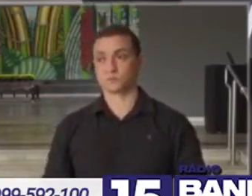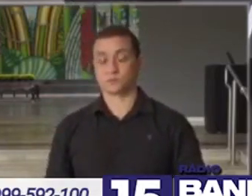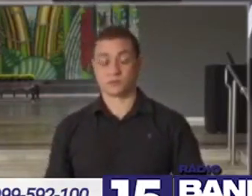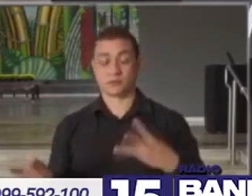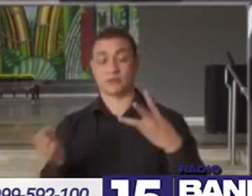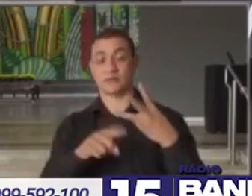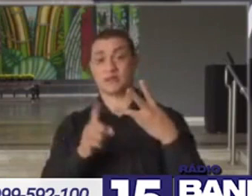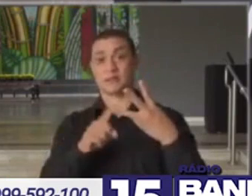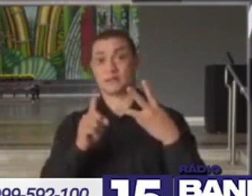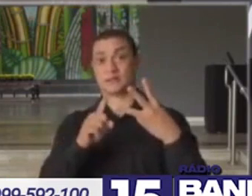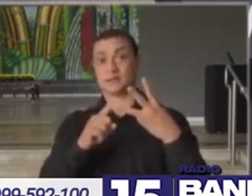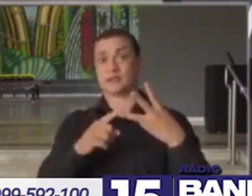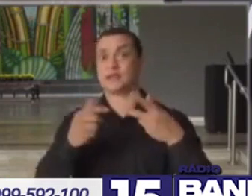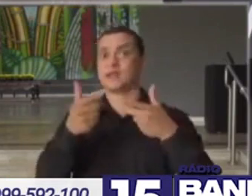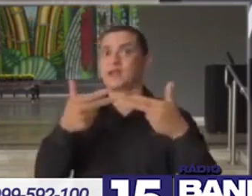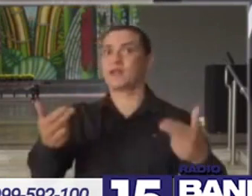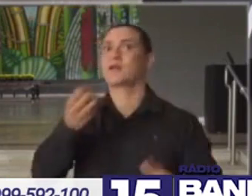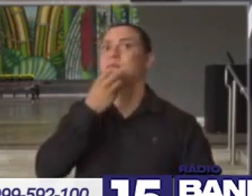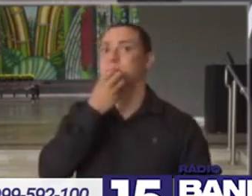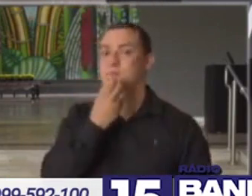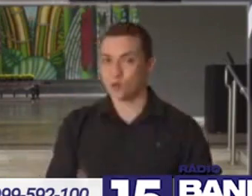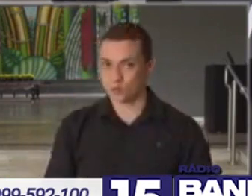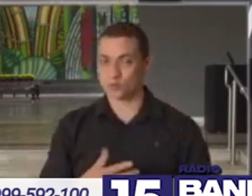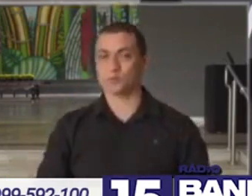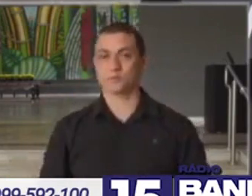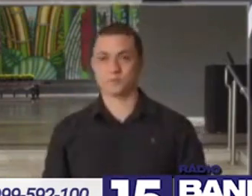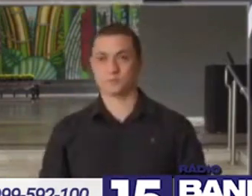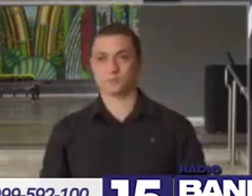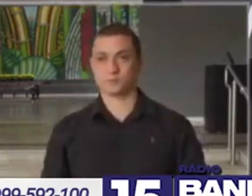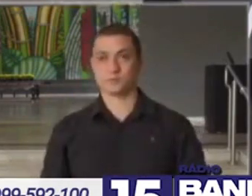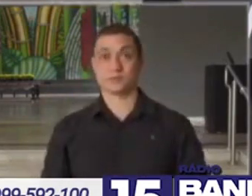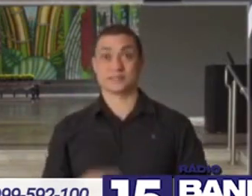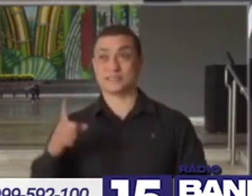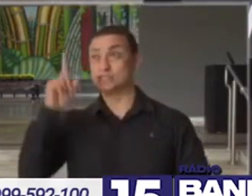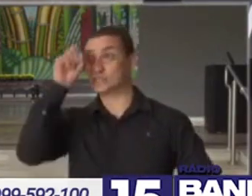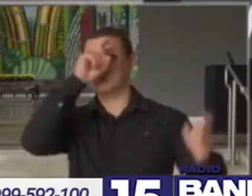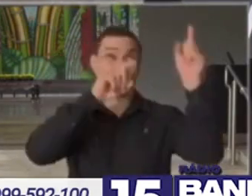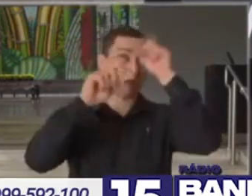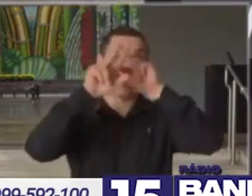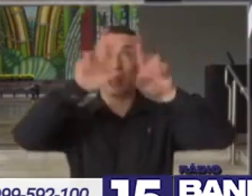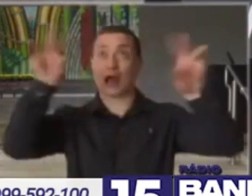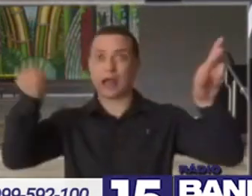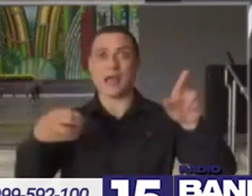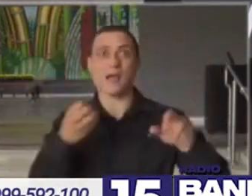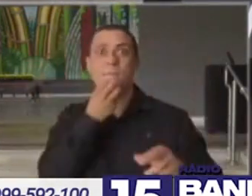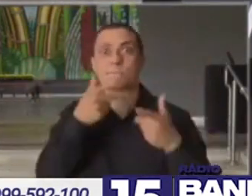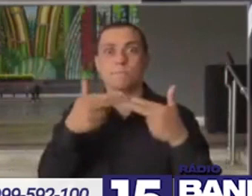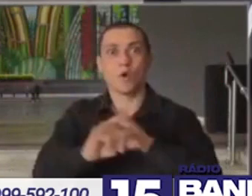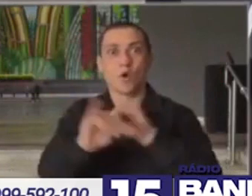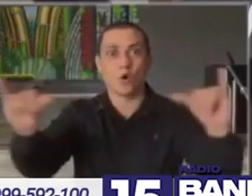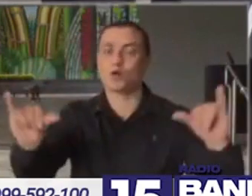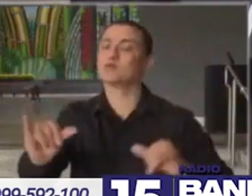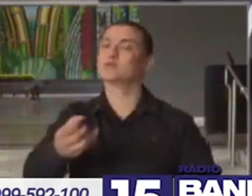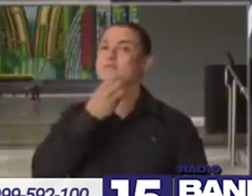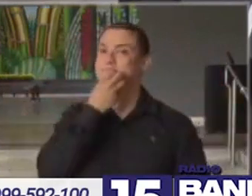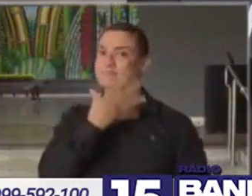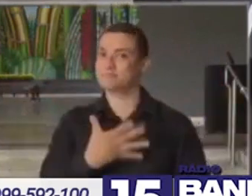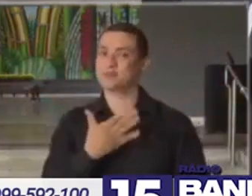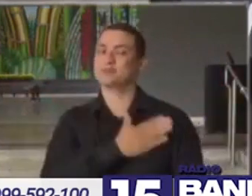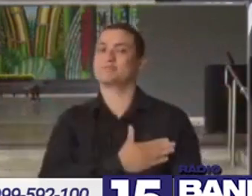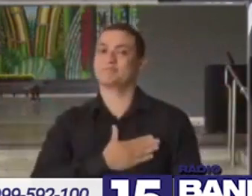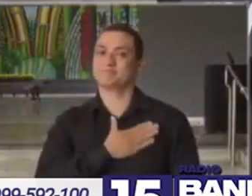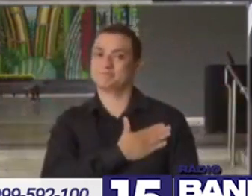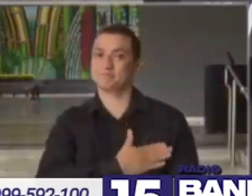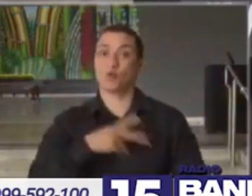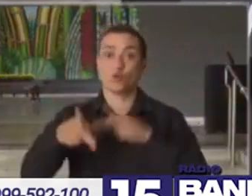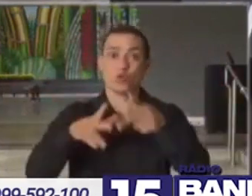de São Paulo, falará também sobre esta mesma vacinação nas demais cidades do estado de São Paulo.